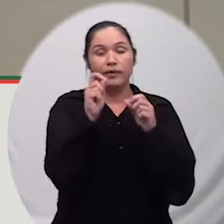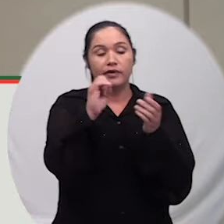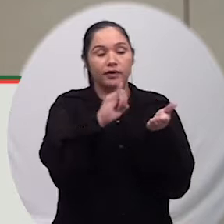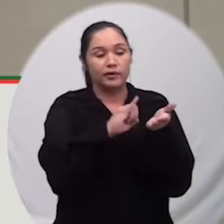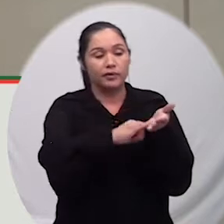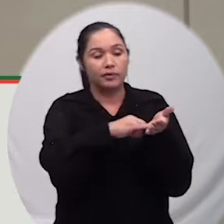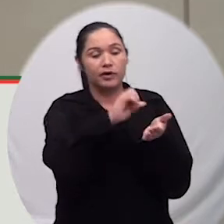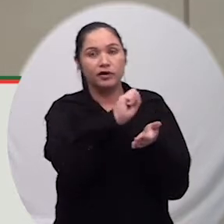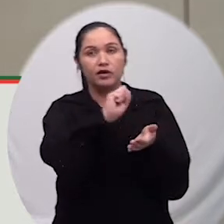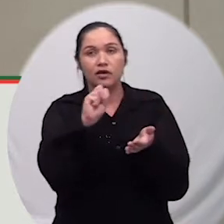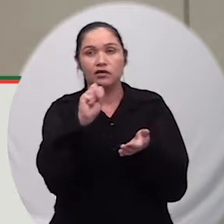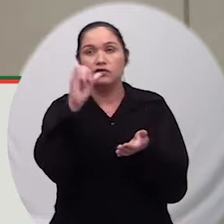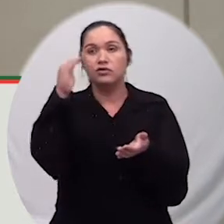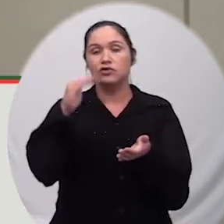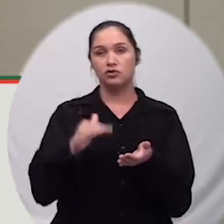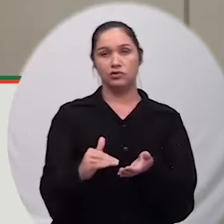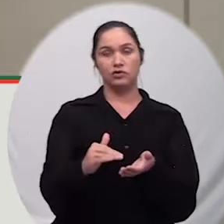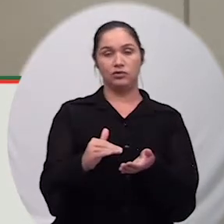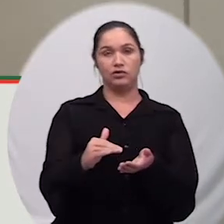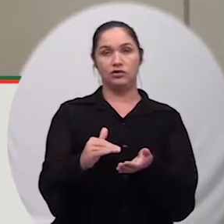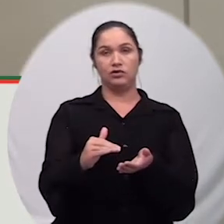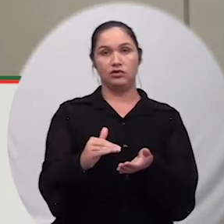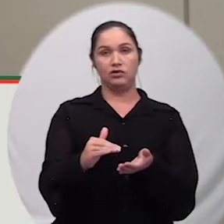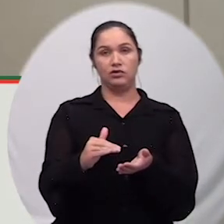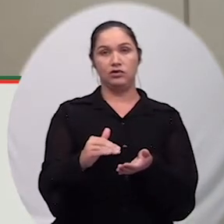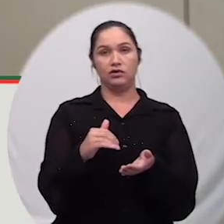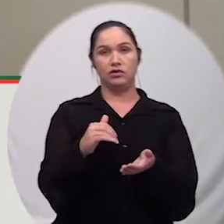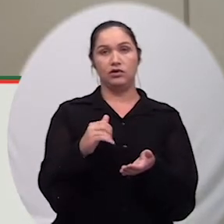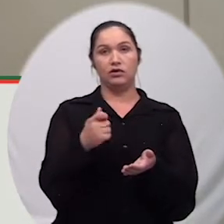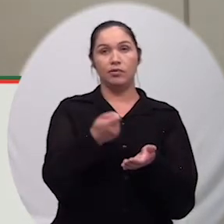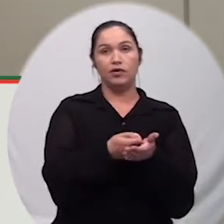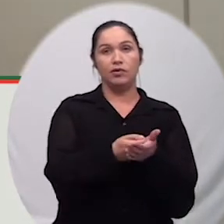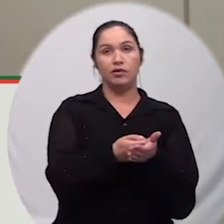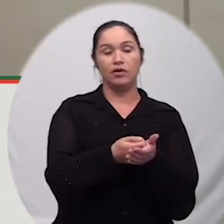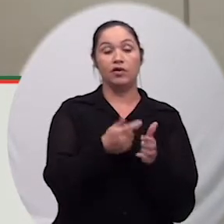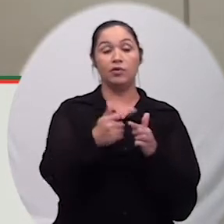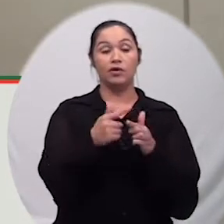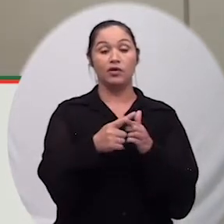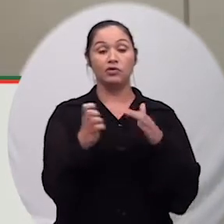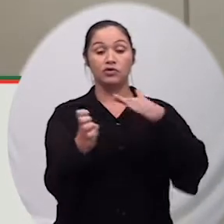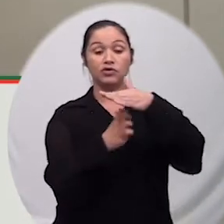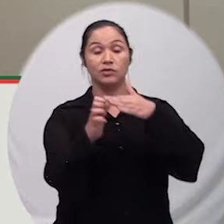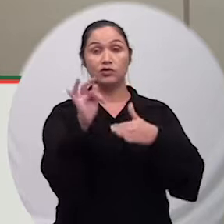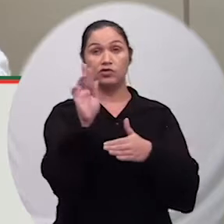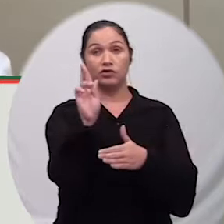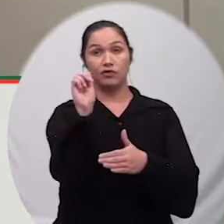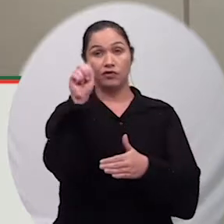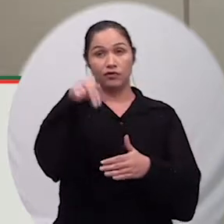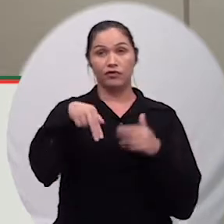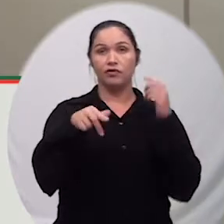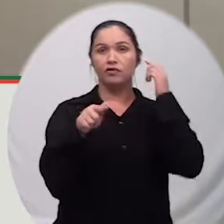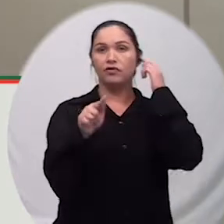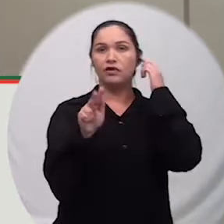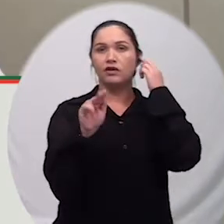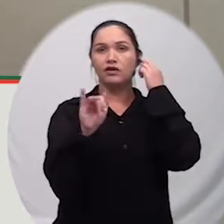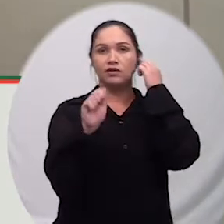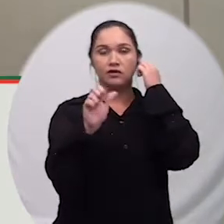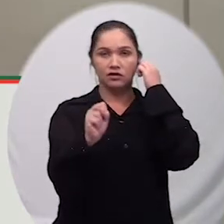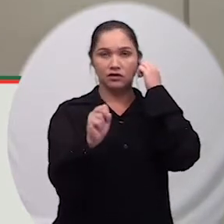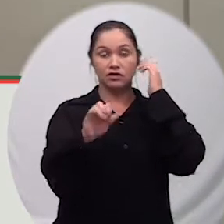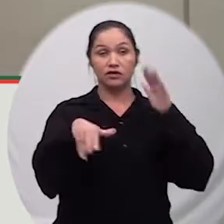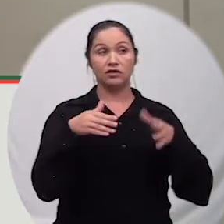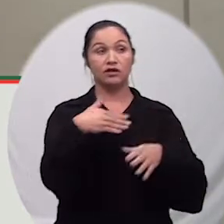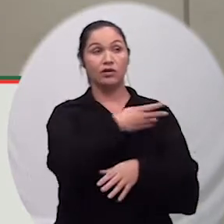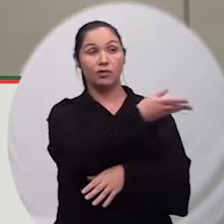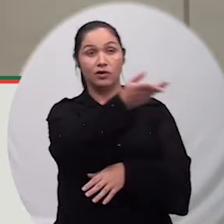ISS sobre as operações das empresas de franquias estabelecidas na cidade de Criciúma. Para informação